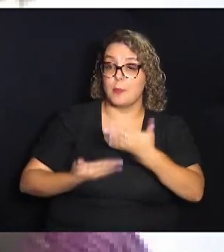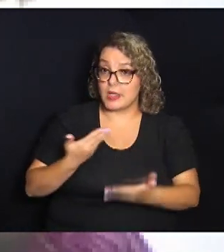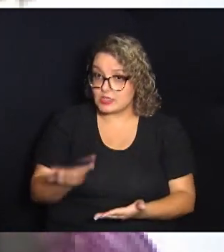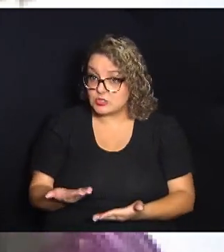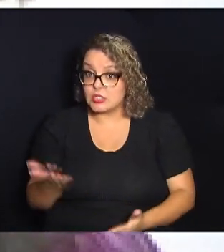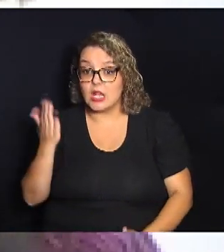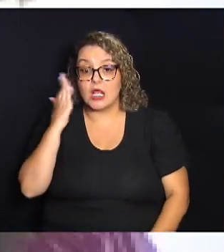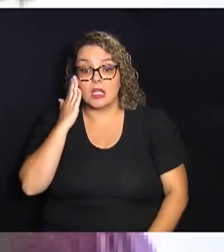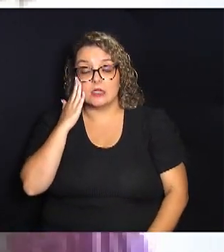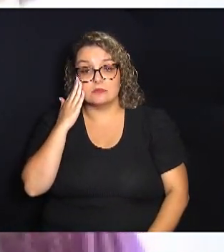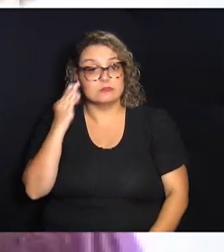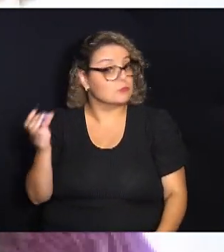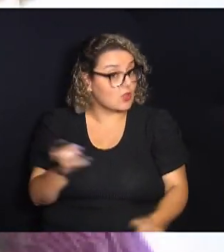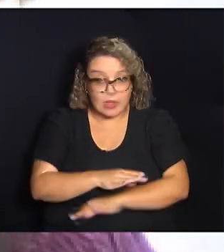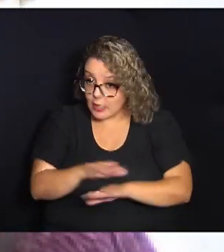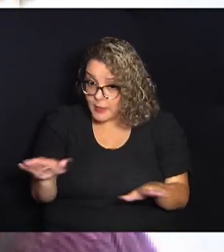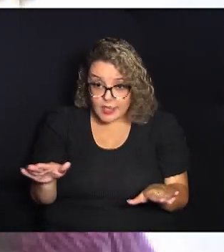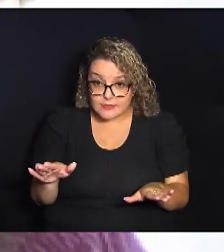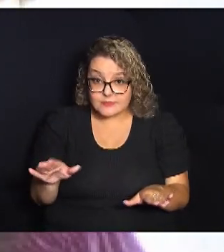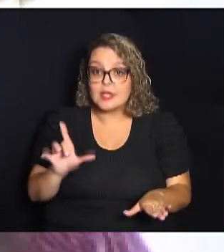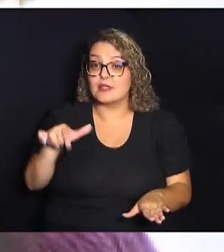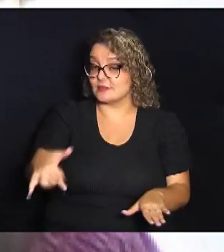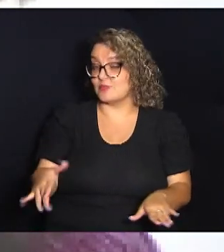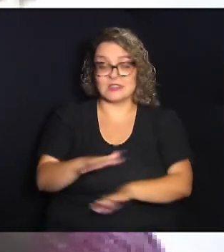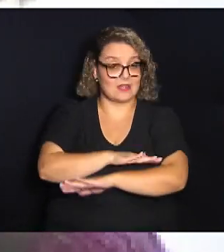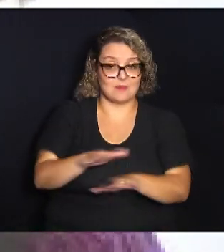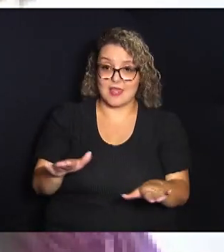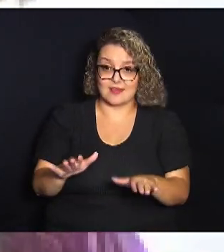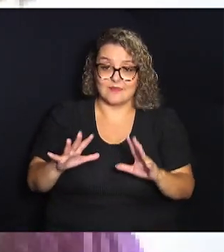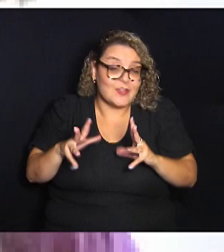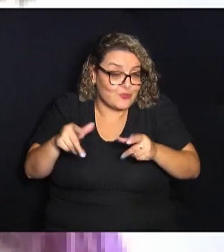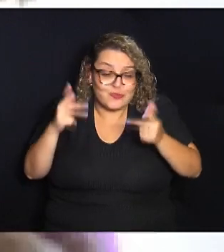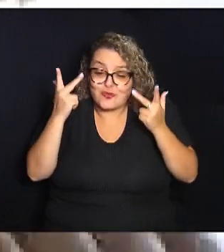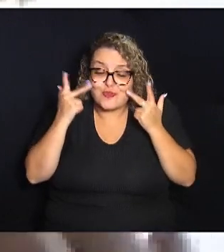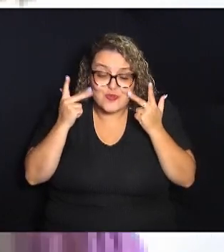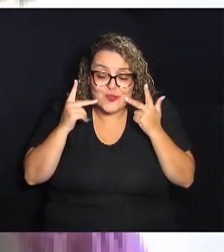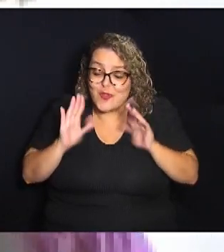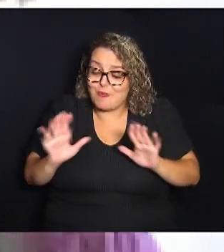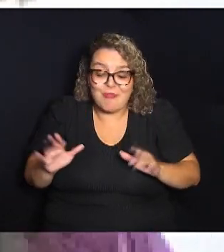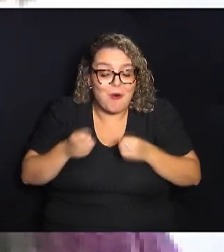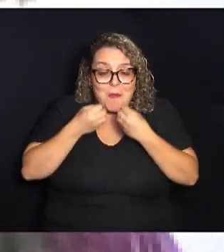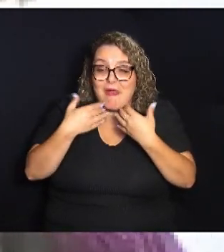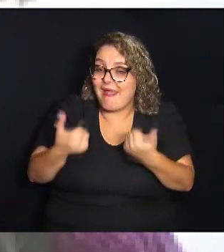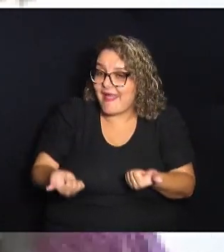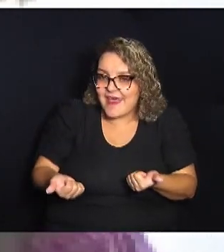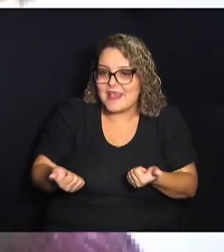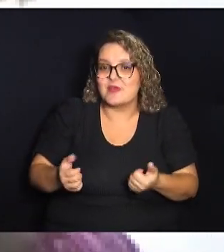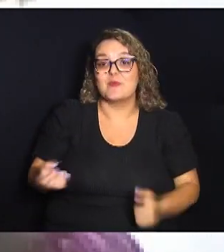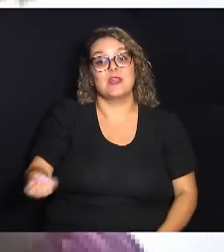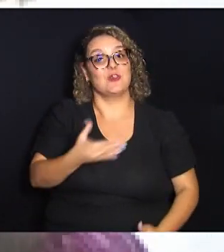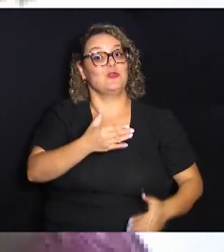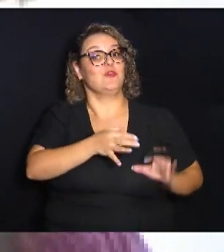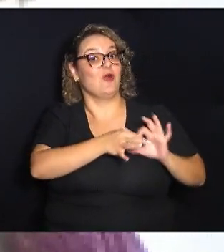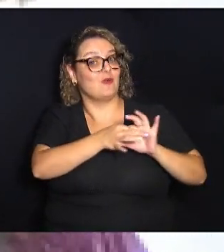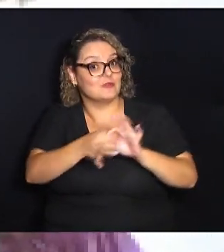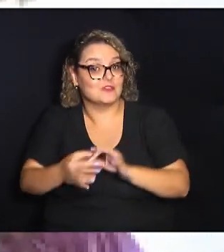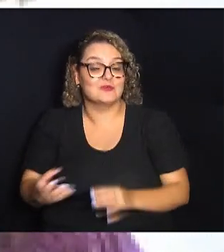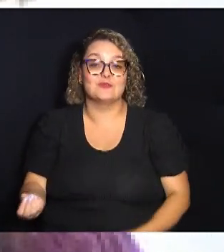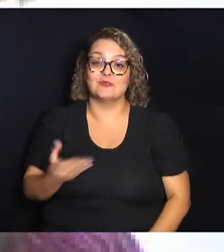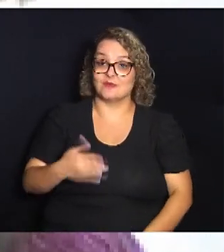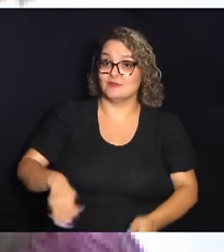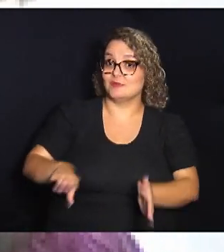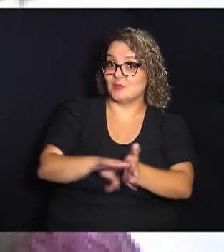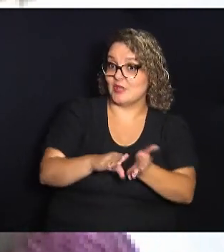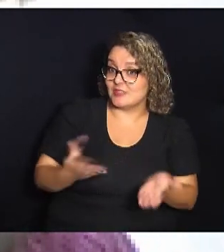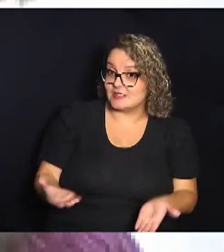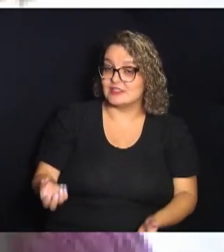entender que isso vai passar. E depois que passa, fica tudo bem, né? Entra para novas fases virão. E essas